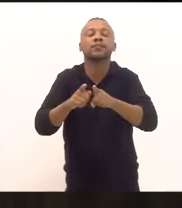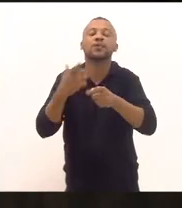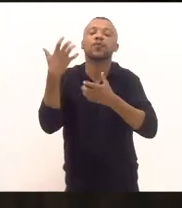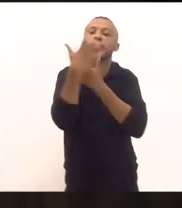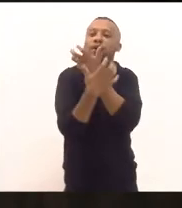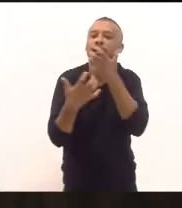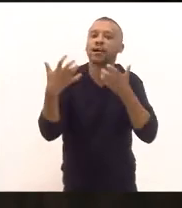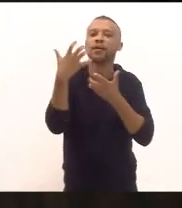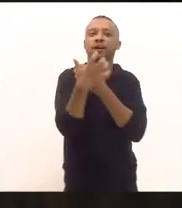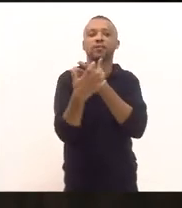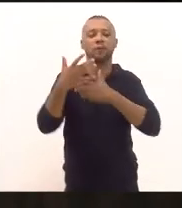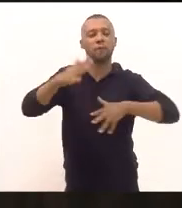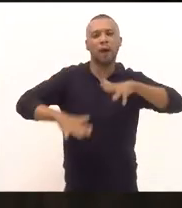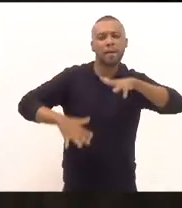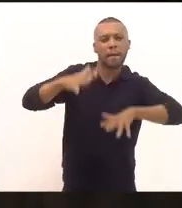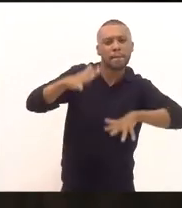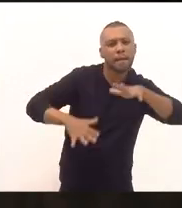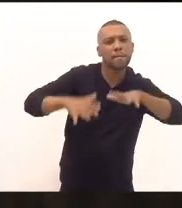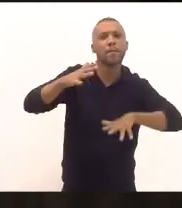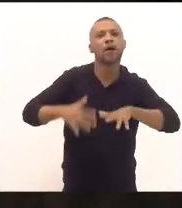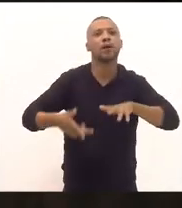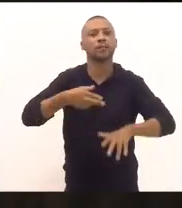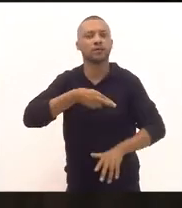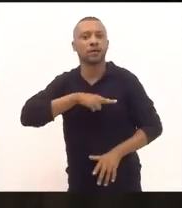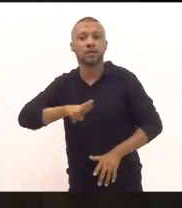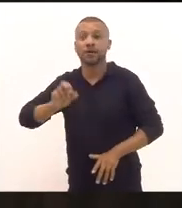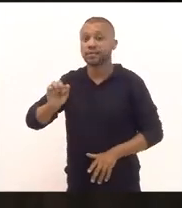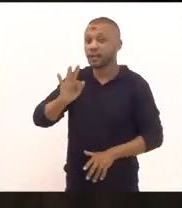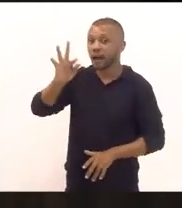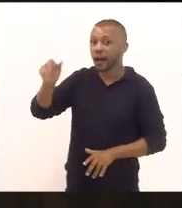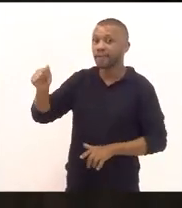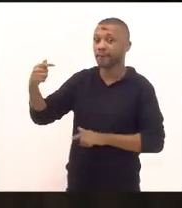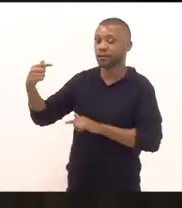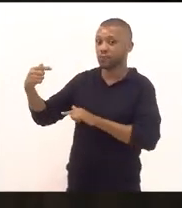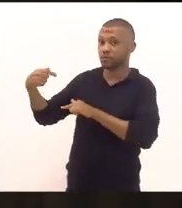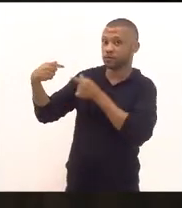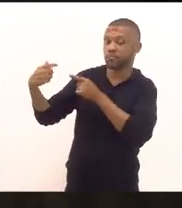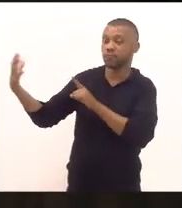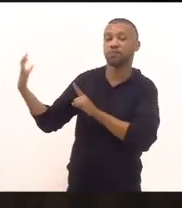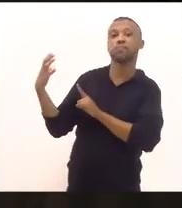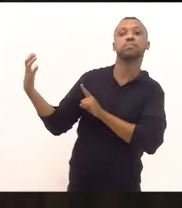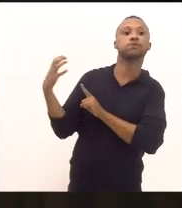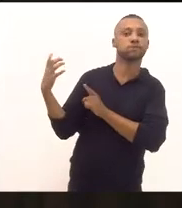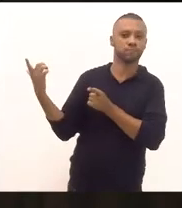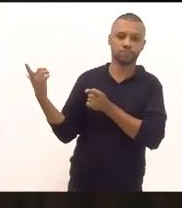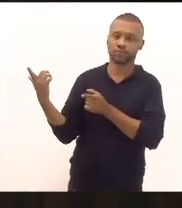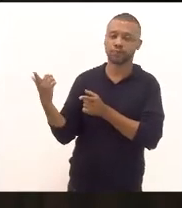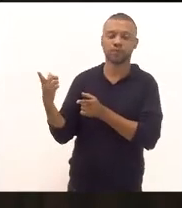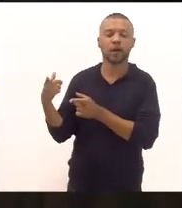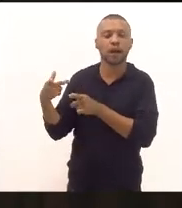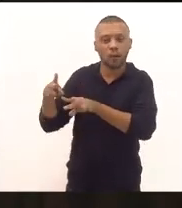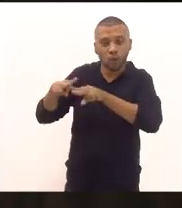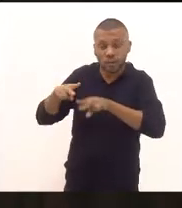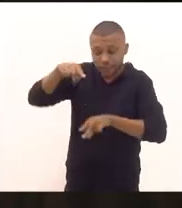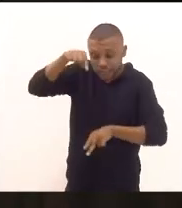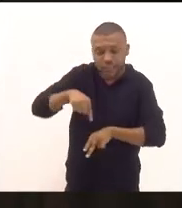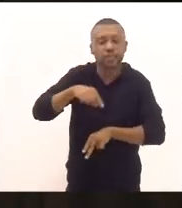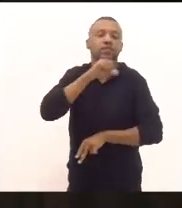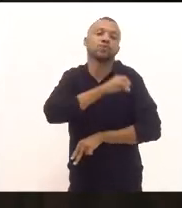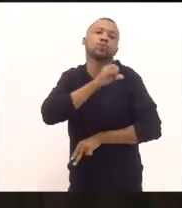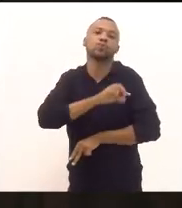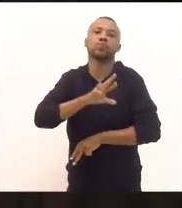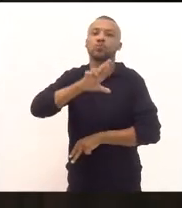cânticos das religiões de matriz africana justamente nesse estado do Rio de